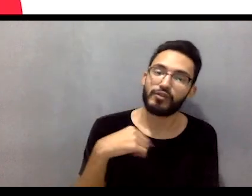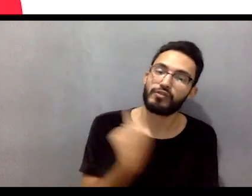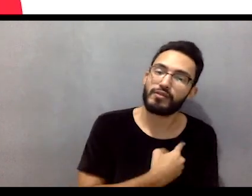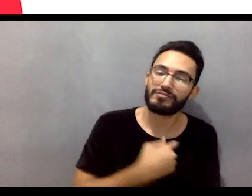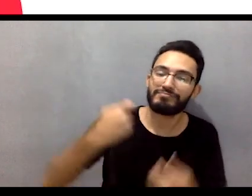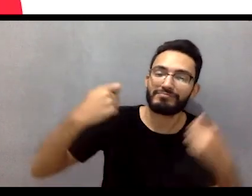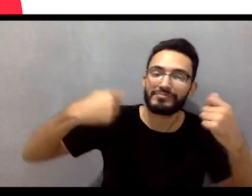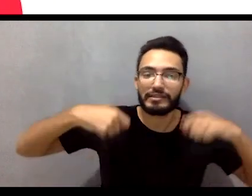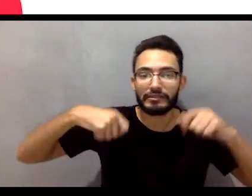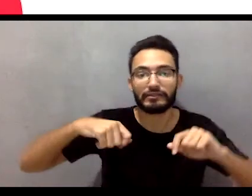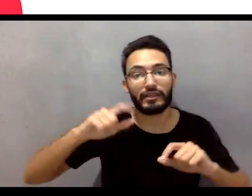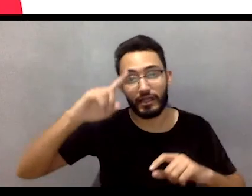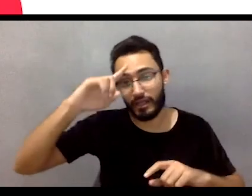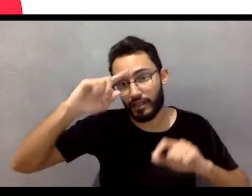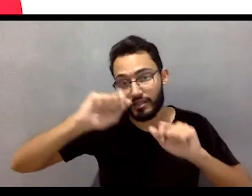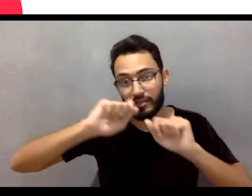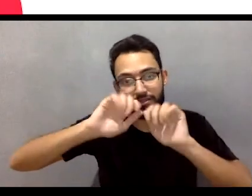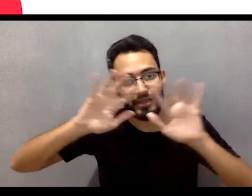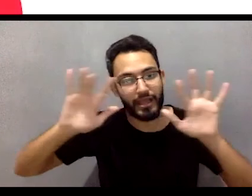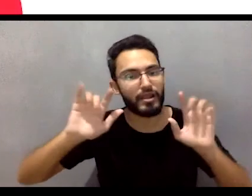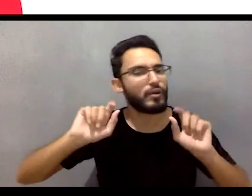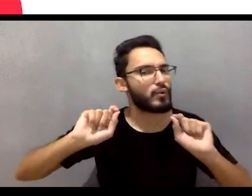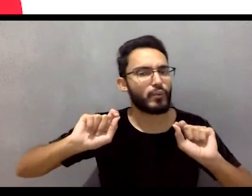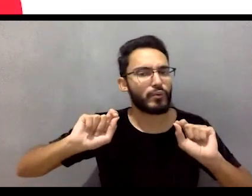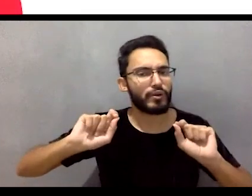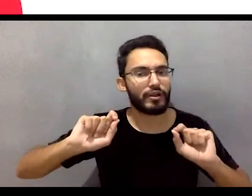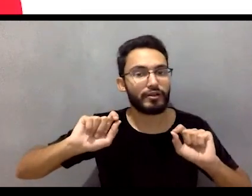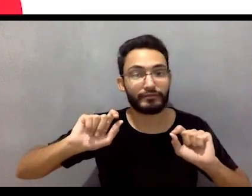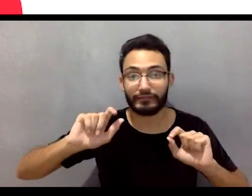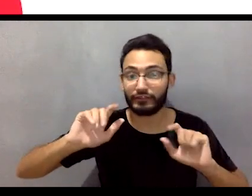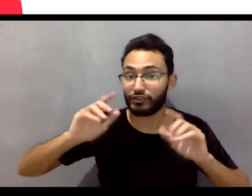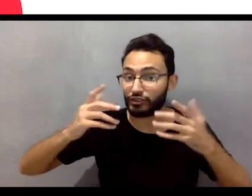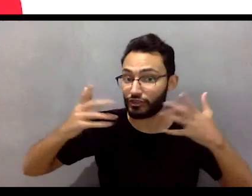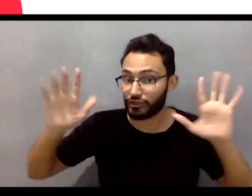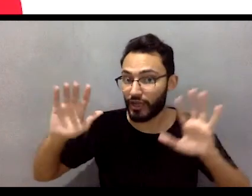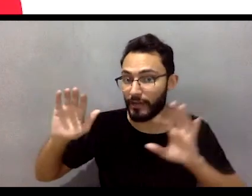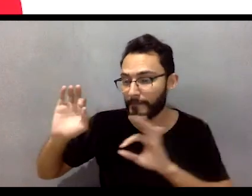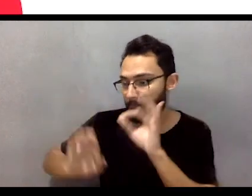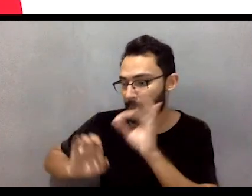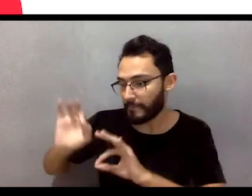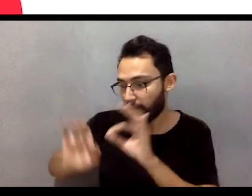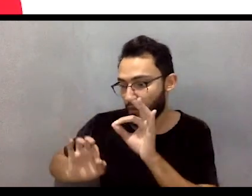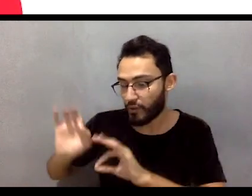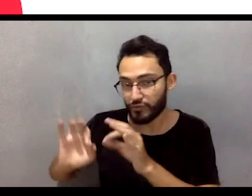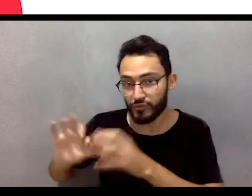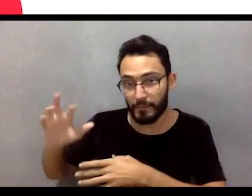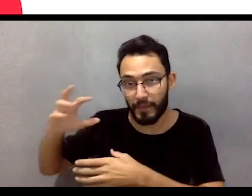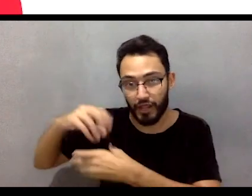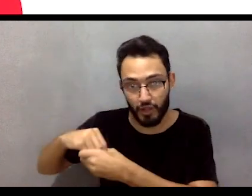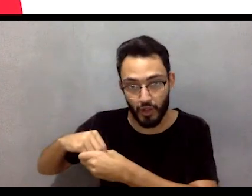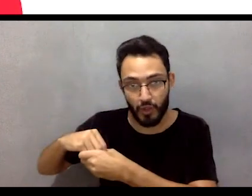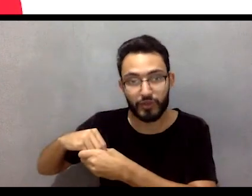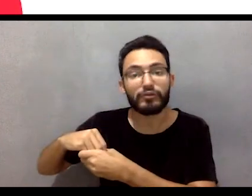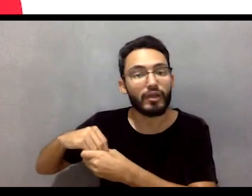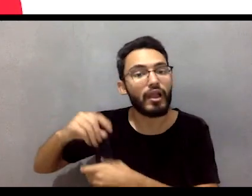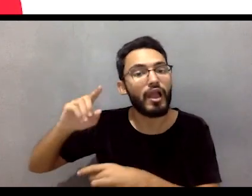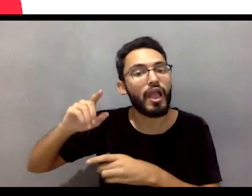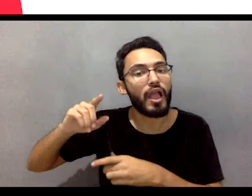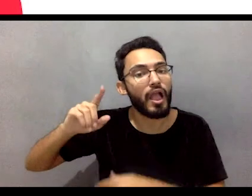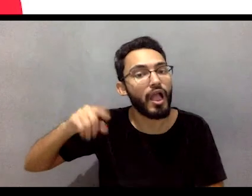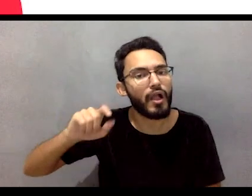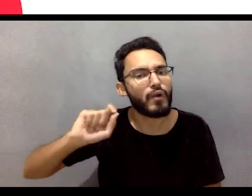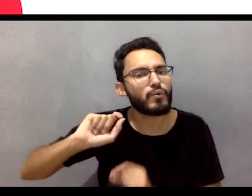termos muito claro que o que está no Product Backlog, ele veio